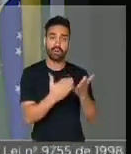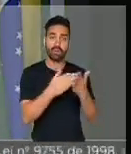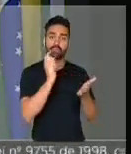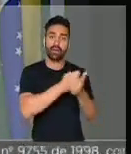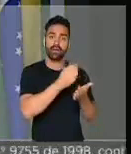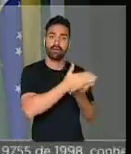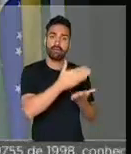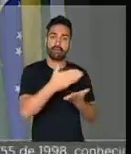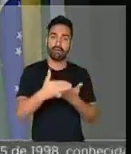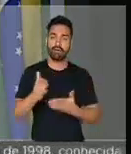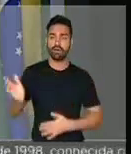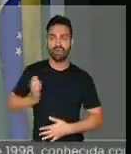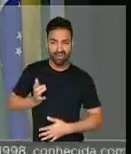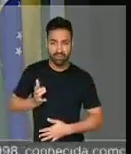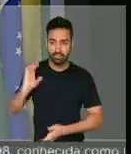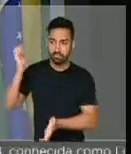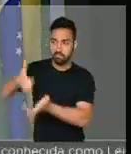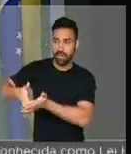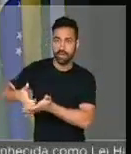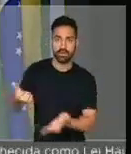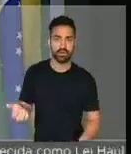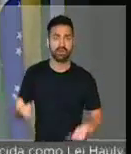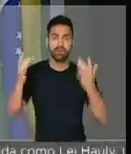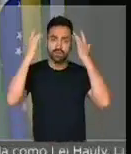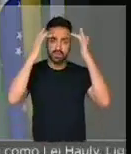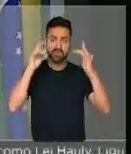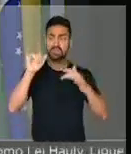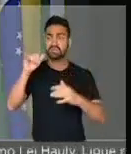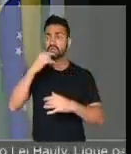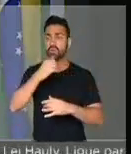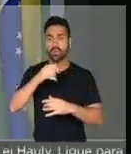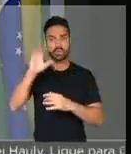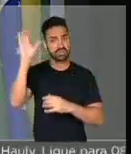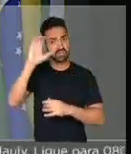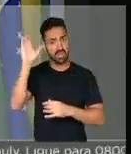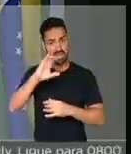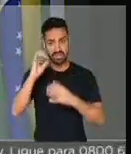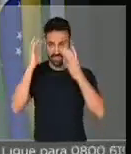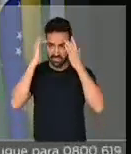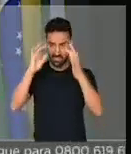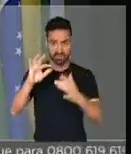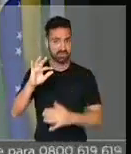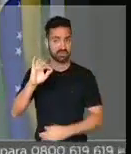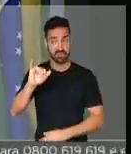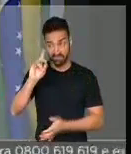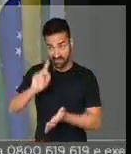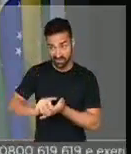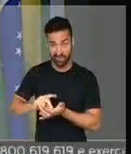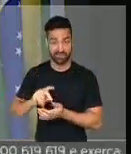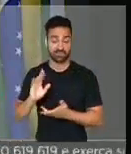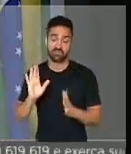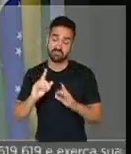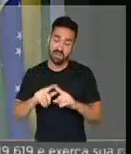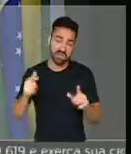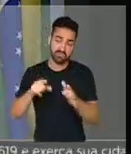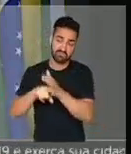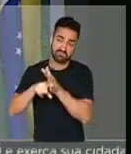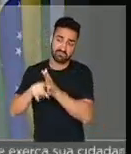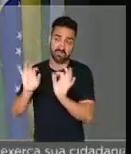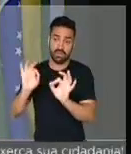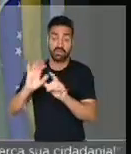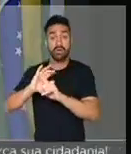Então, não sei se é um cientista mesmo, às vezes é um fake, né? Eu não fui investigar. Então, o